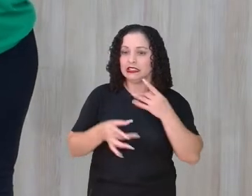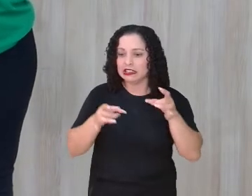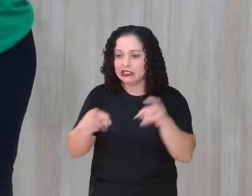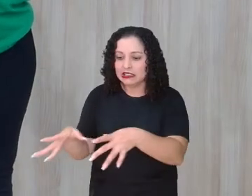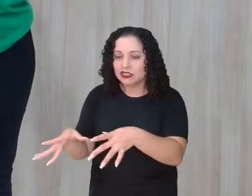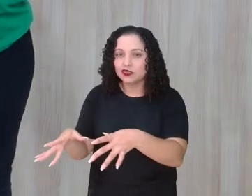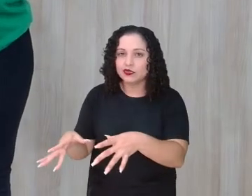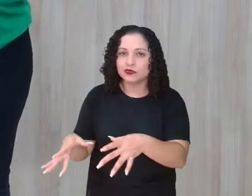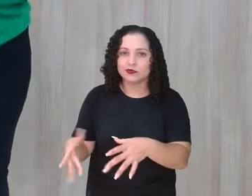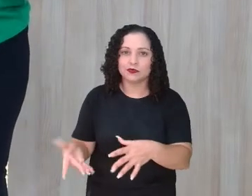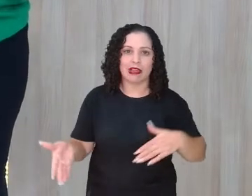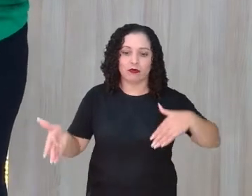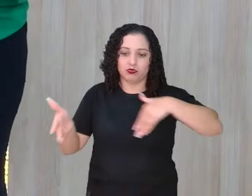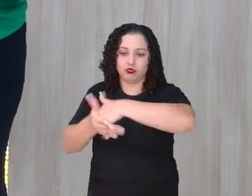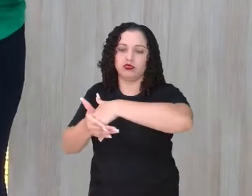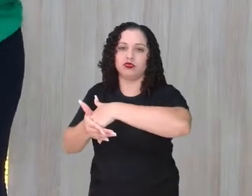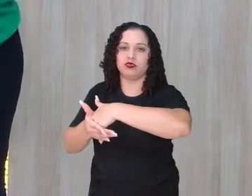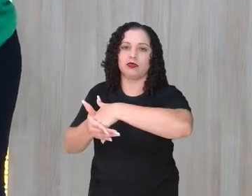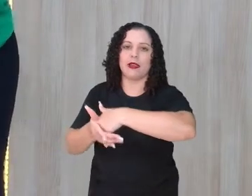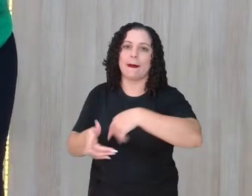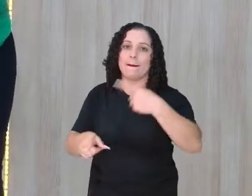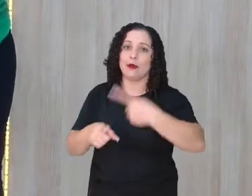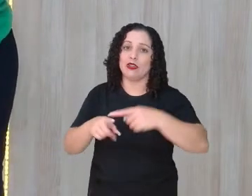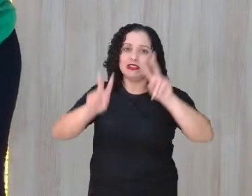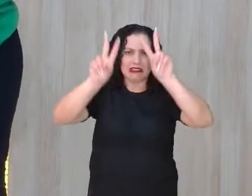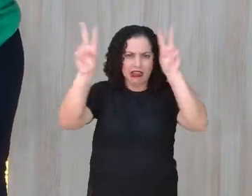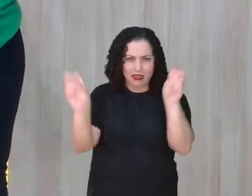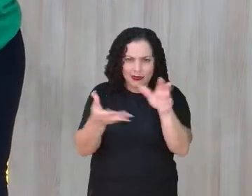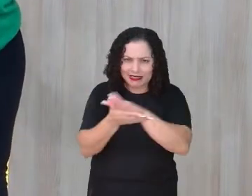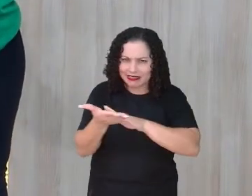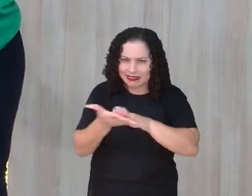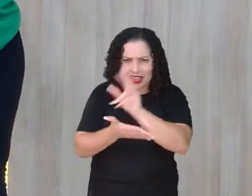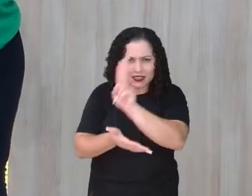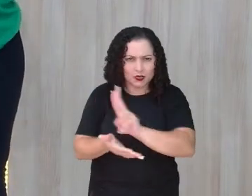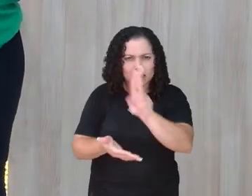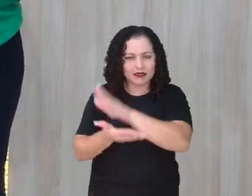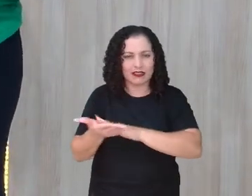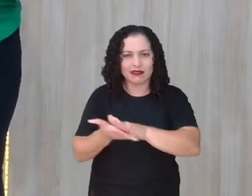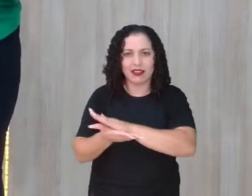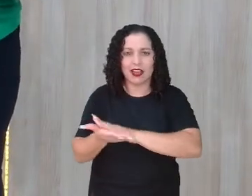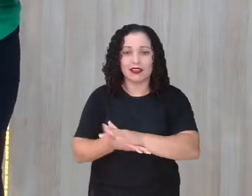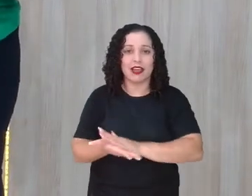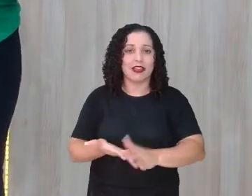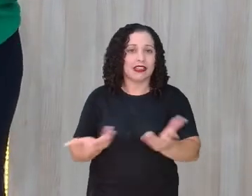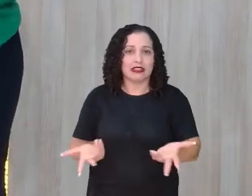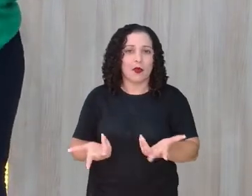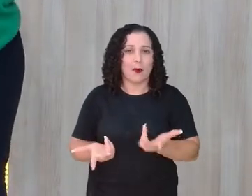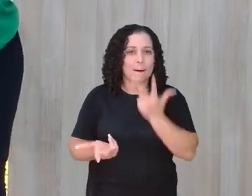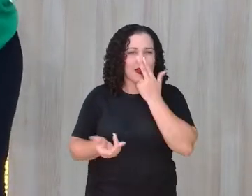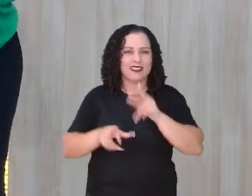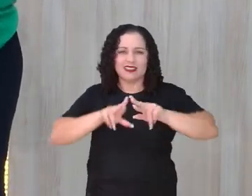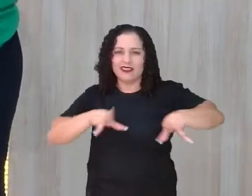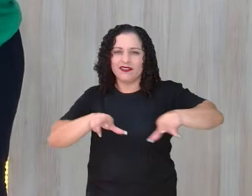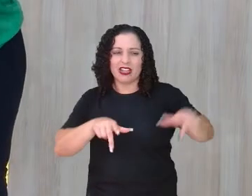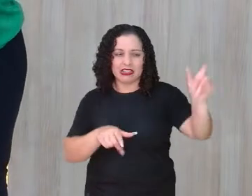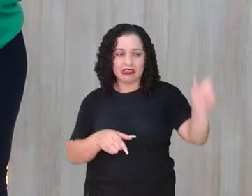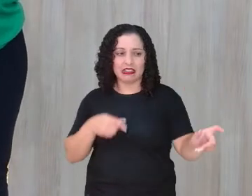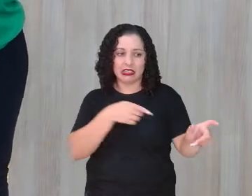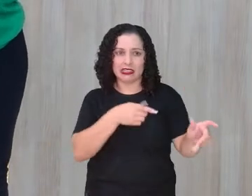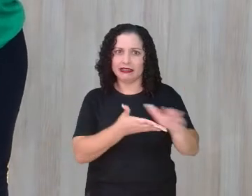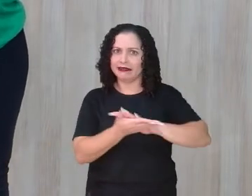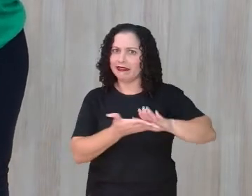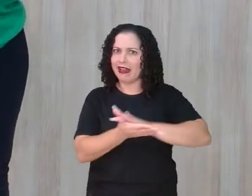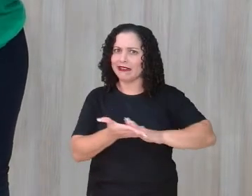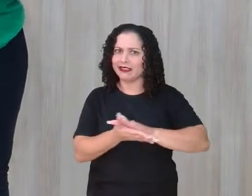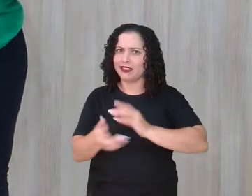coloca aspas, a gente está mostrando que aquela frase completa foi dita por ele. E aí o redator, né, o